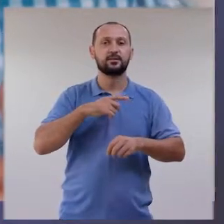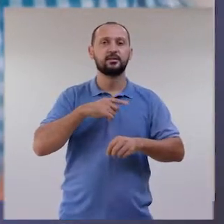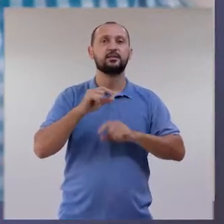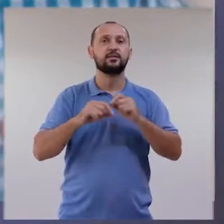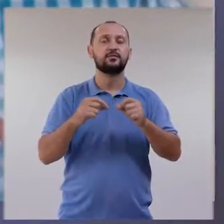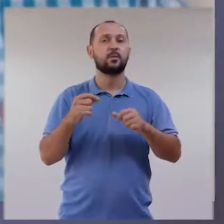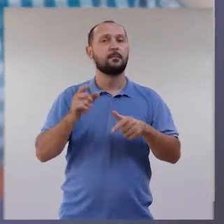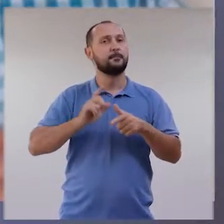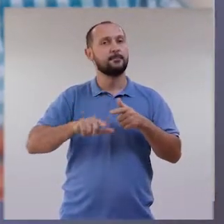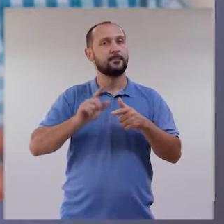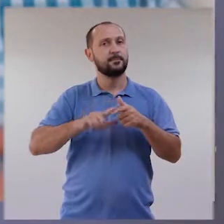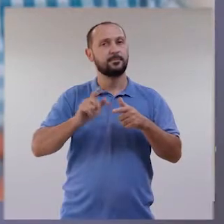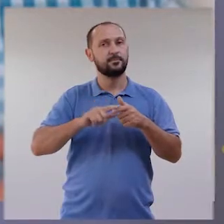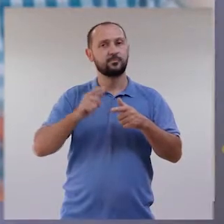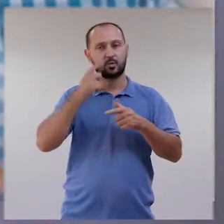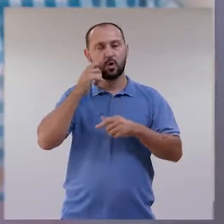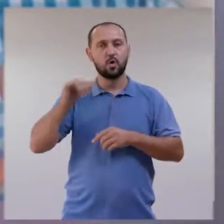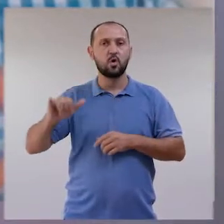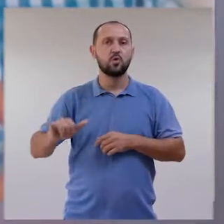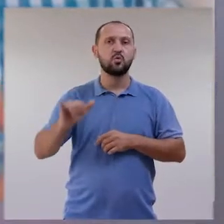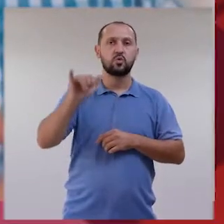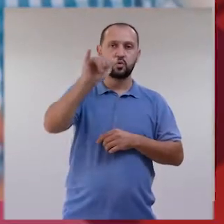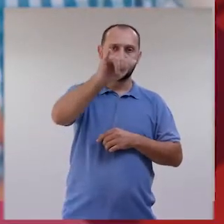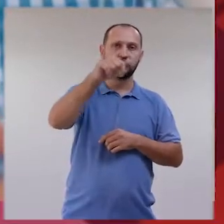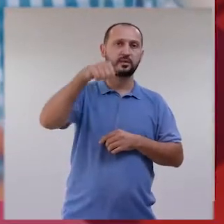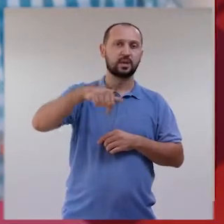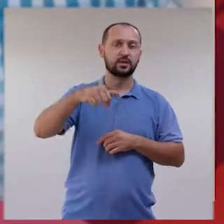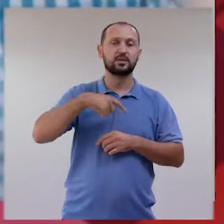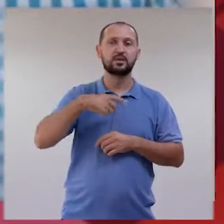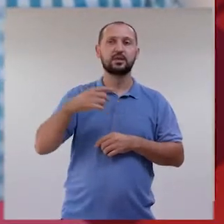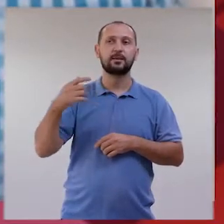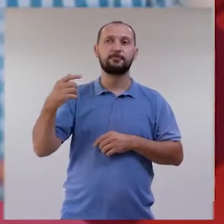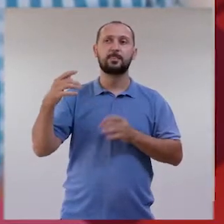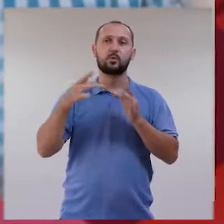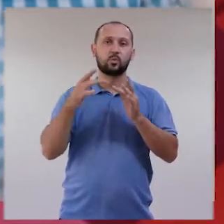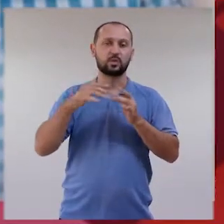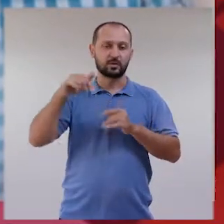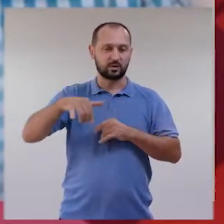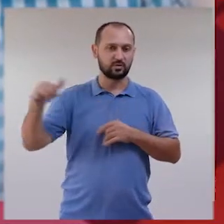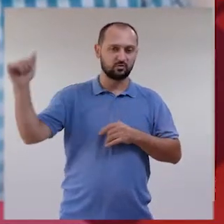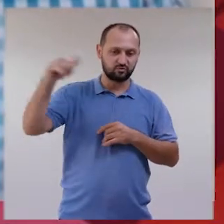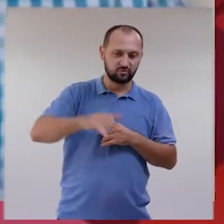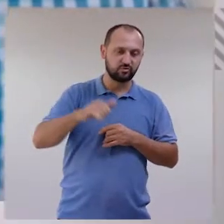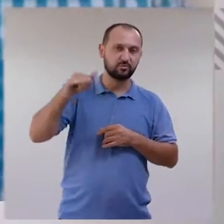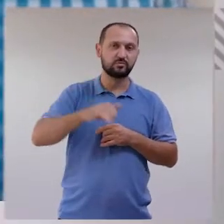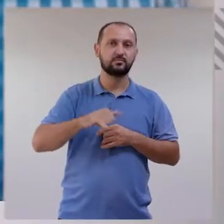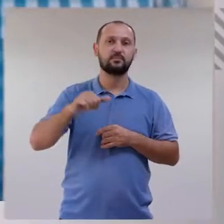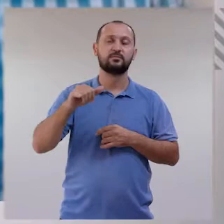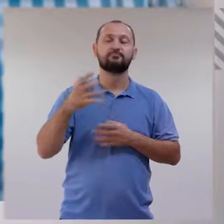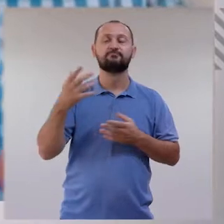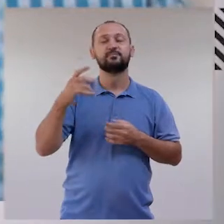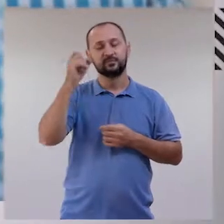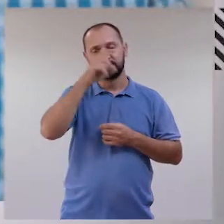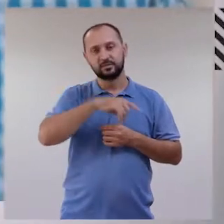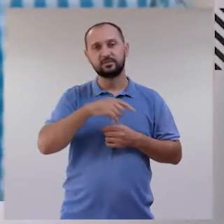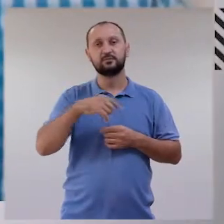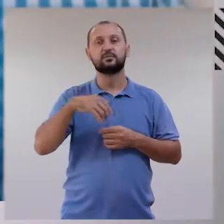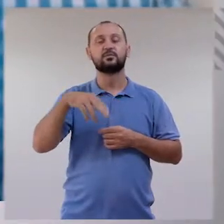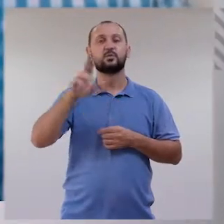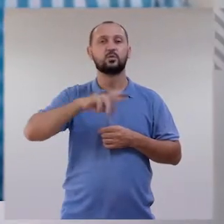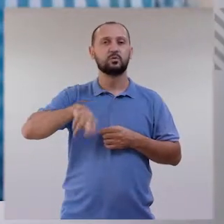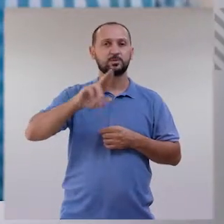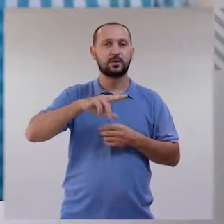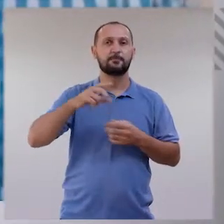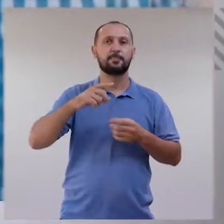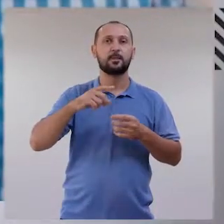teve um grande problema com a linha aérea comercial, que aqui diminuiu muito, né? Então, nós tivemos que começar a usar